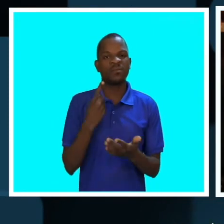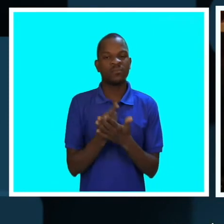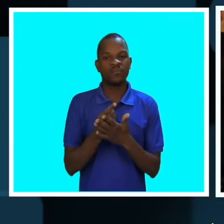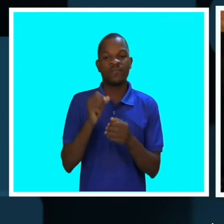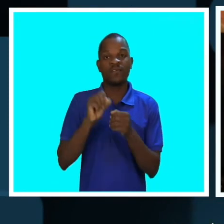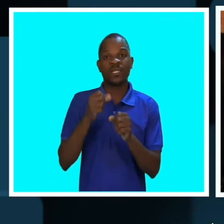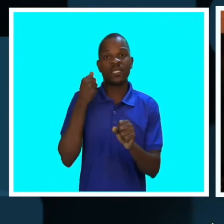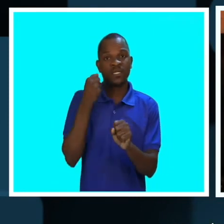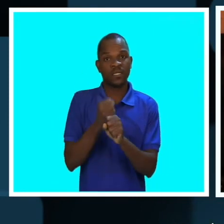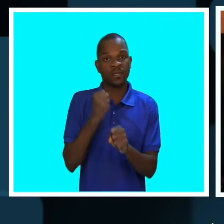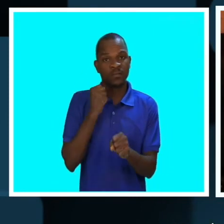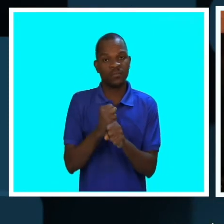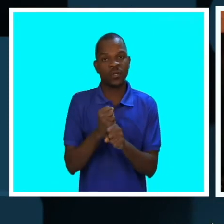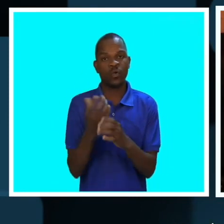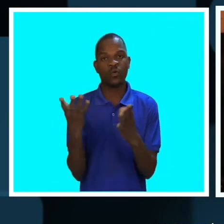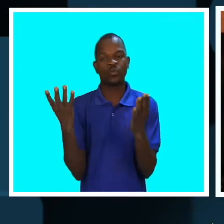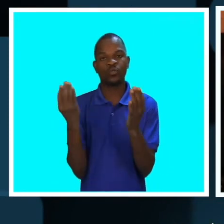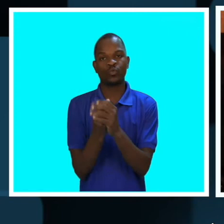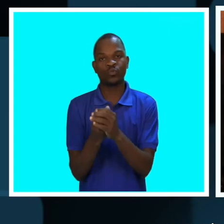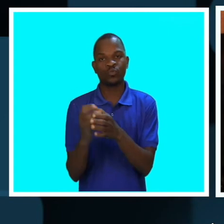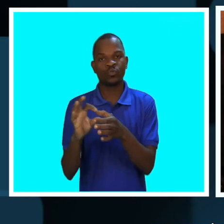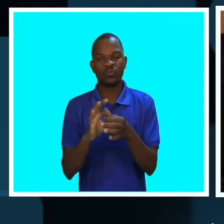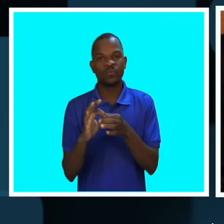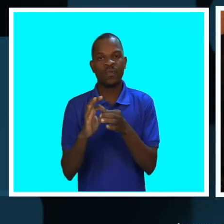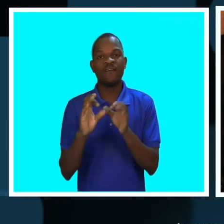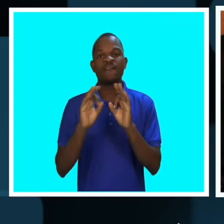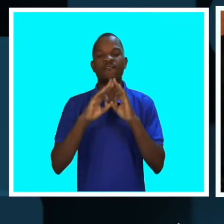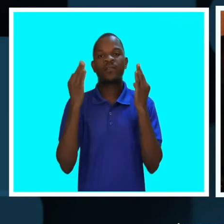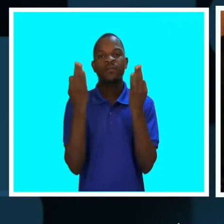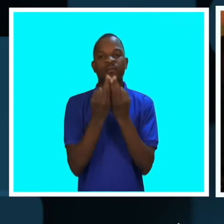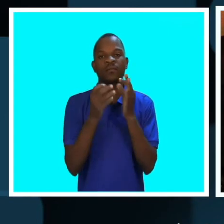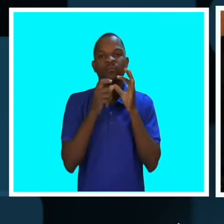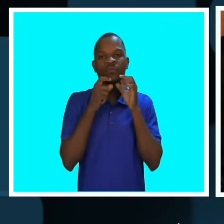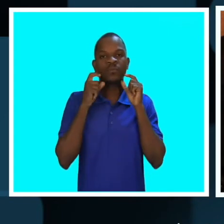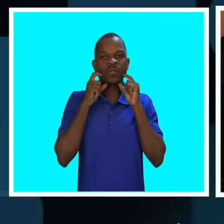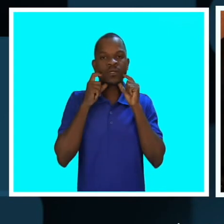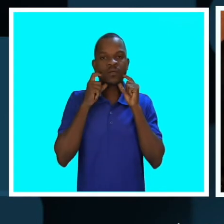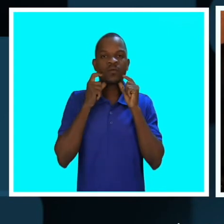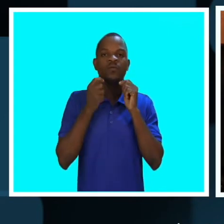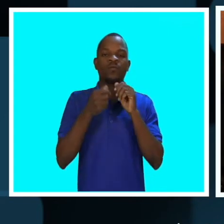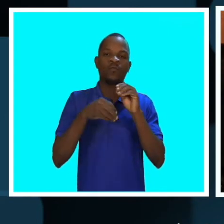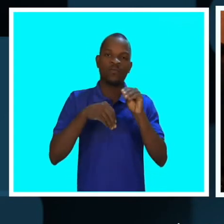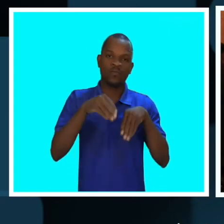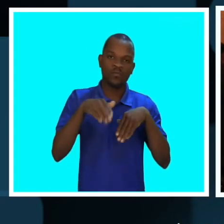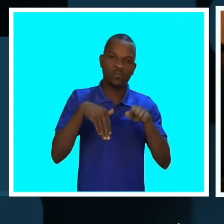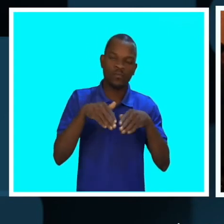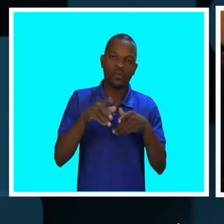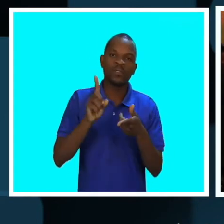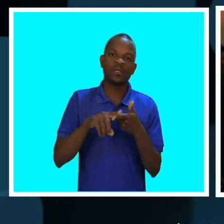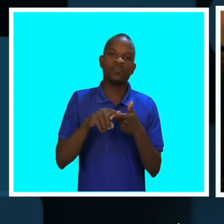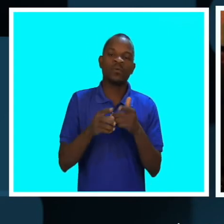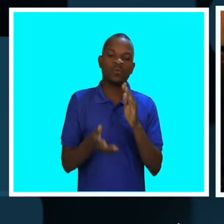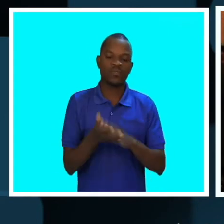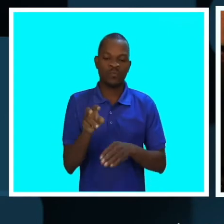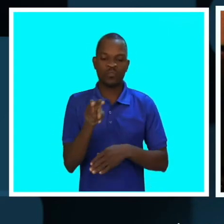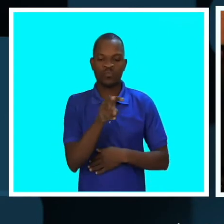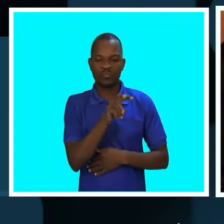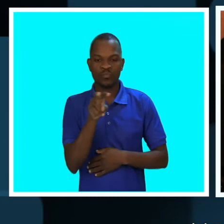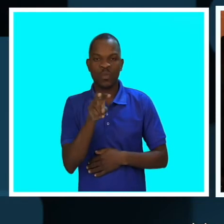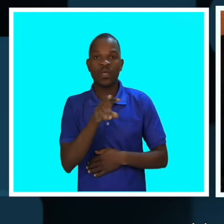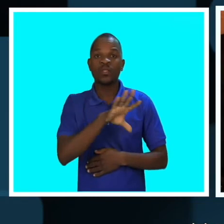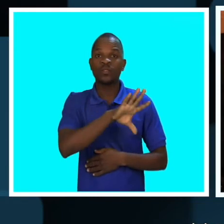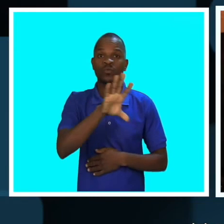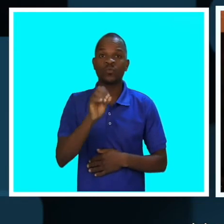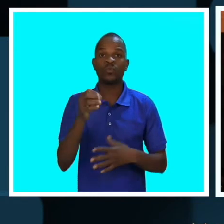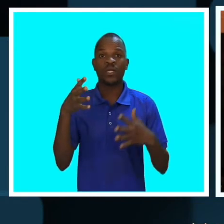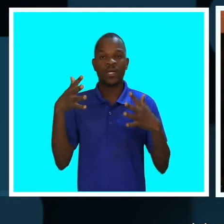em coordenação com a Federação Moçambicana de Futebol, iremos verificar se está em cumprimento esta recomendação